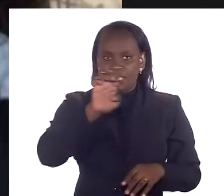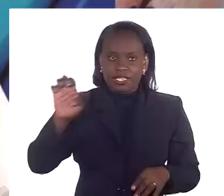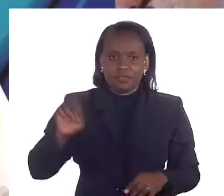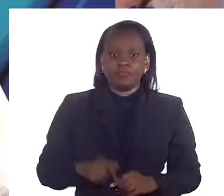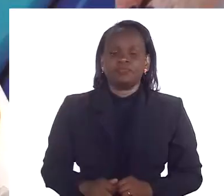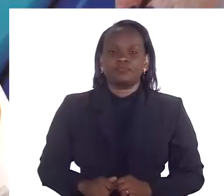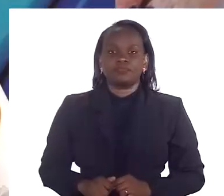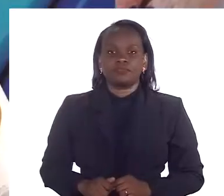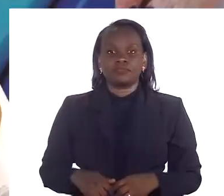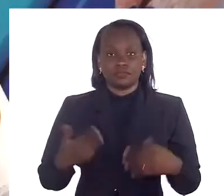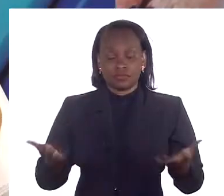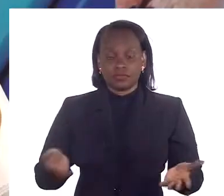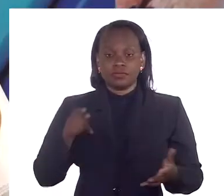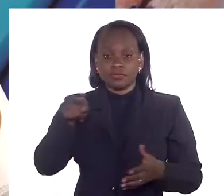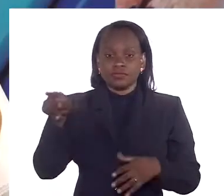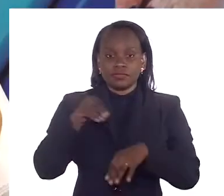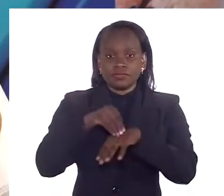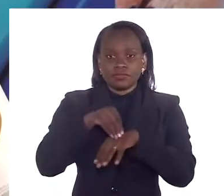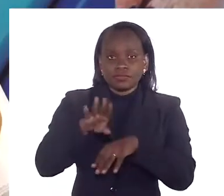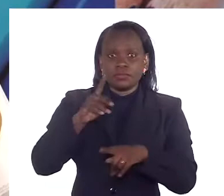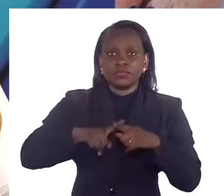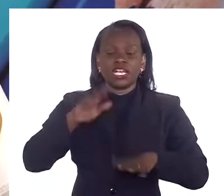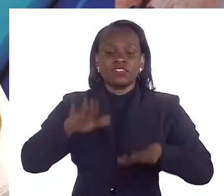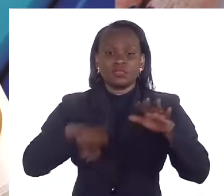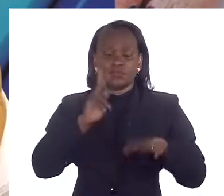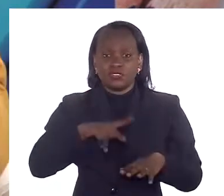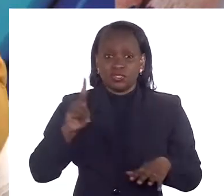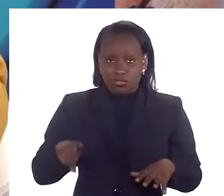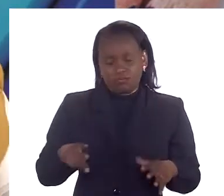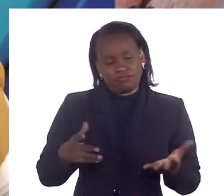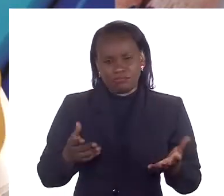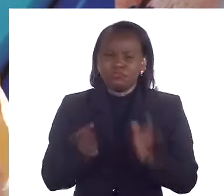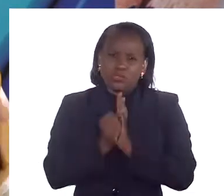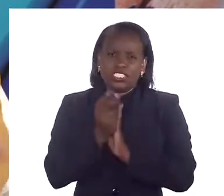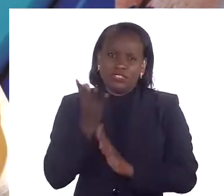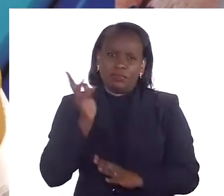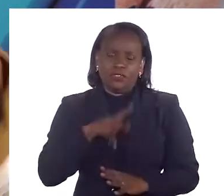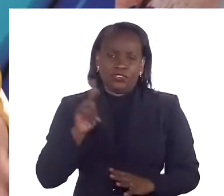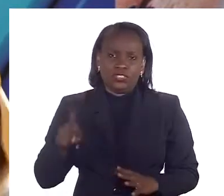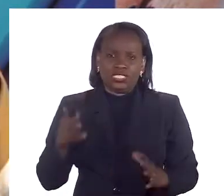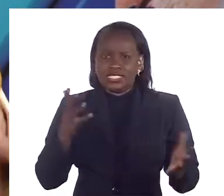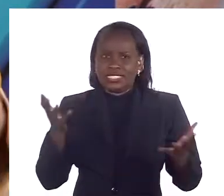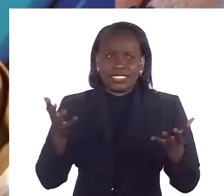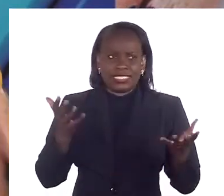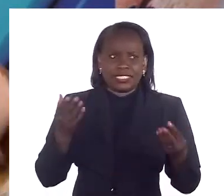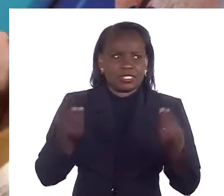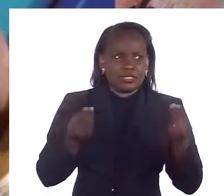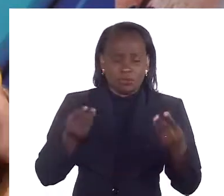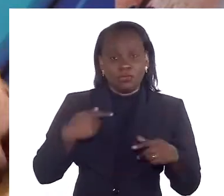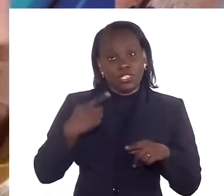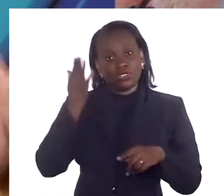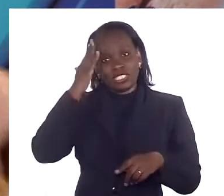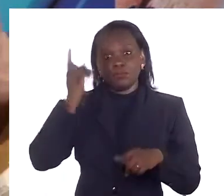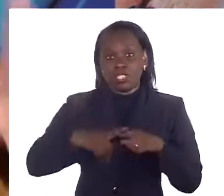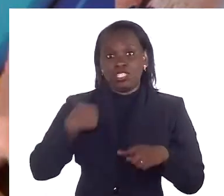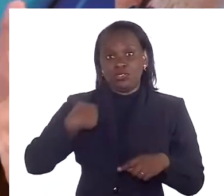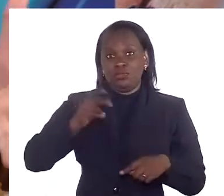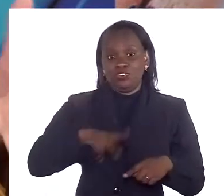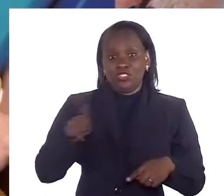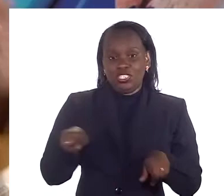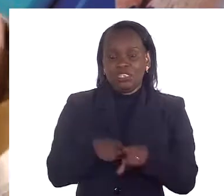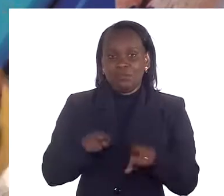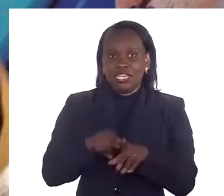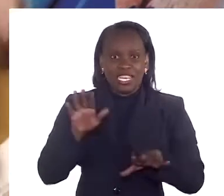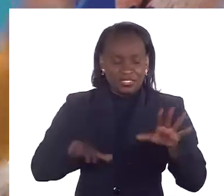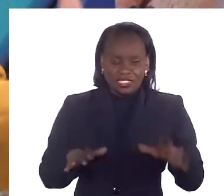especializado. especializado. Eu queria que vocês dessem dicas, porque às vezes o professor fica, às vezes não, muitas vezes o professor fica desesperado, eu sei disso porque eu sou professora